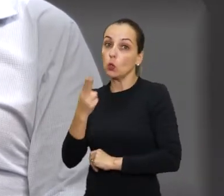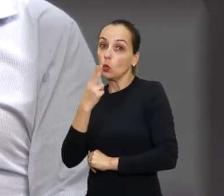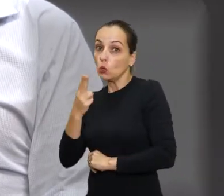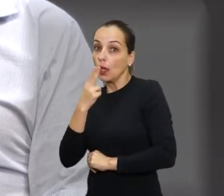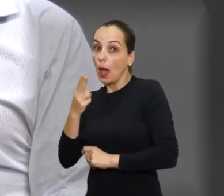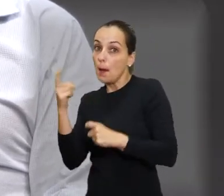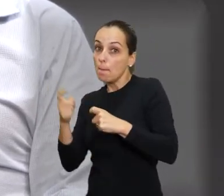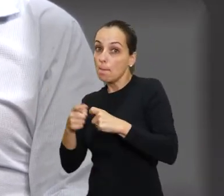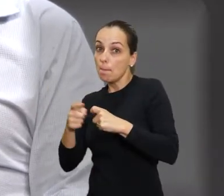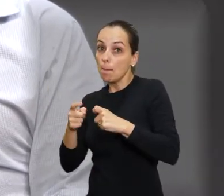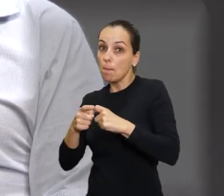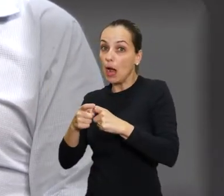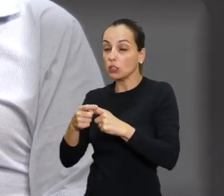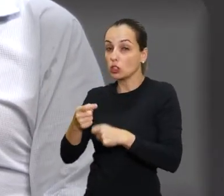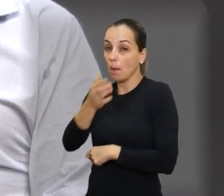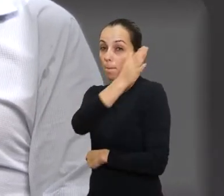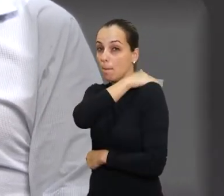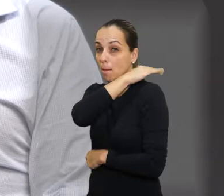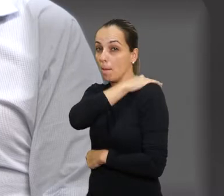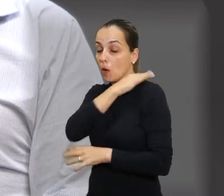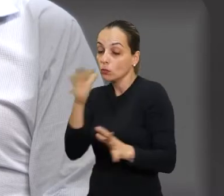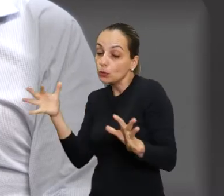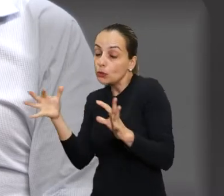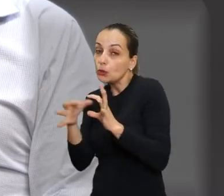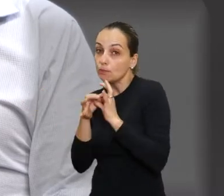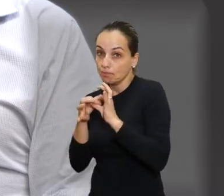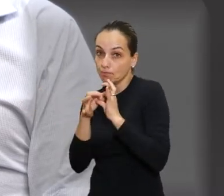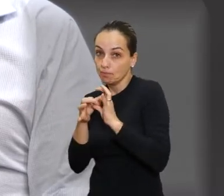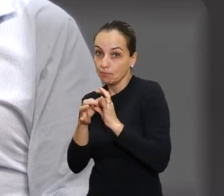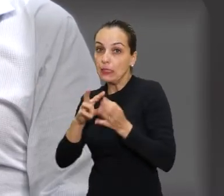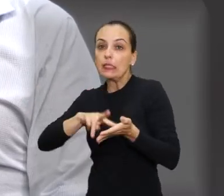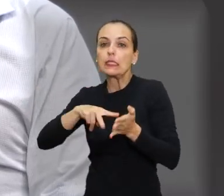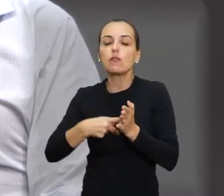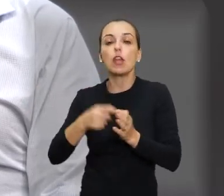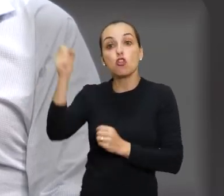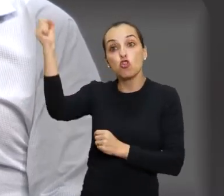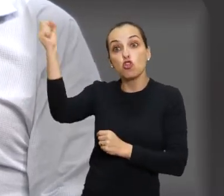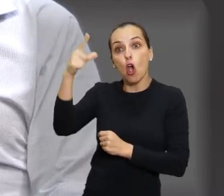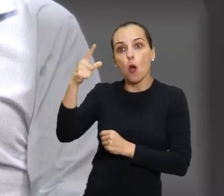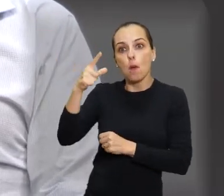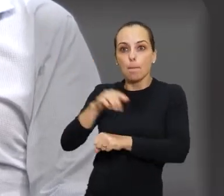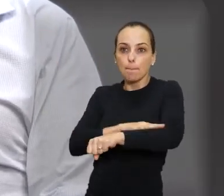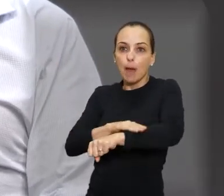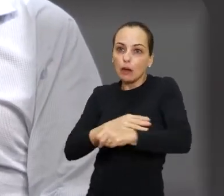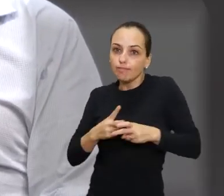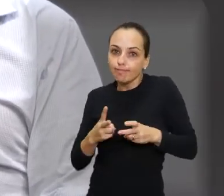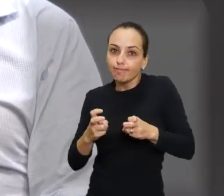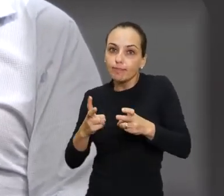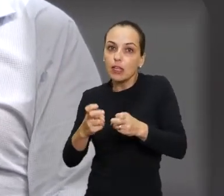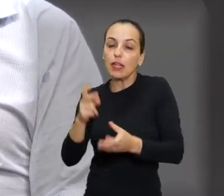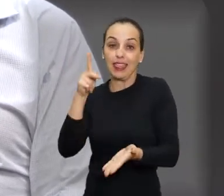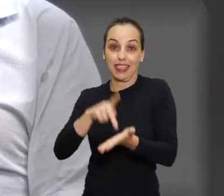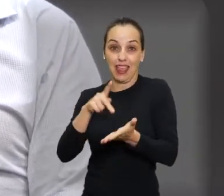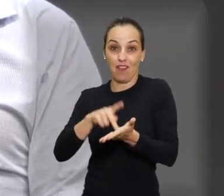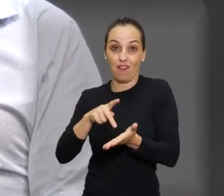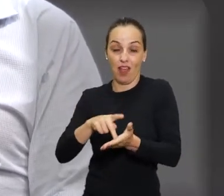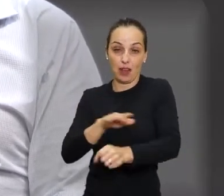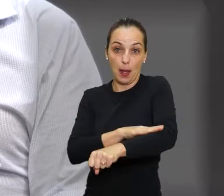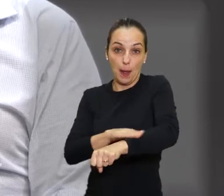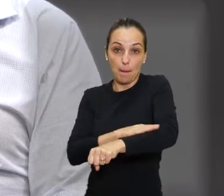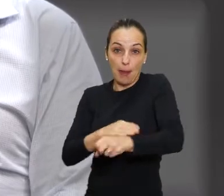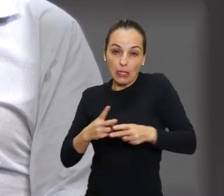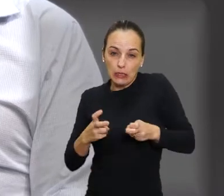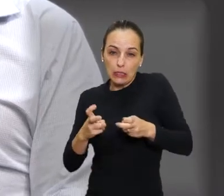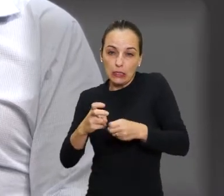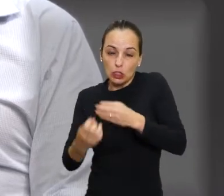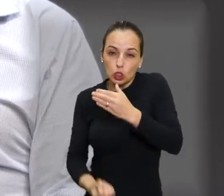pele. O sol está para a dermatologia, assim como o cigarro está para a pneumologia. Quer dizer, o sol é o grande causador de câncer de